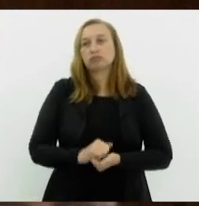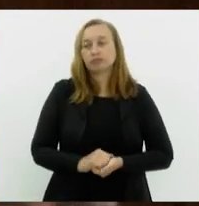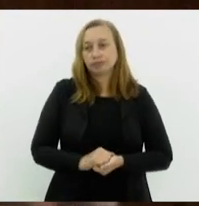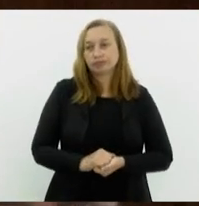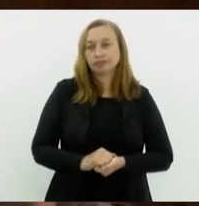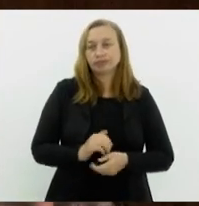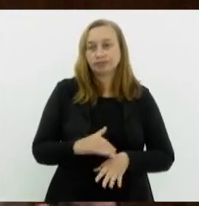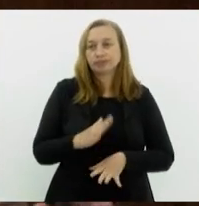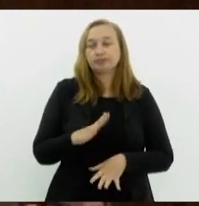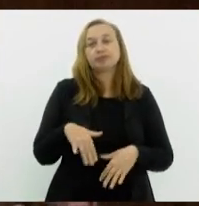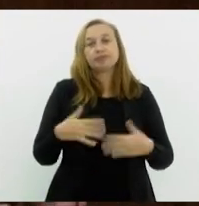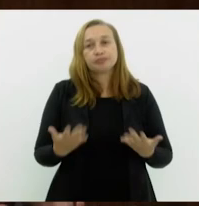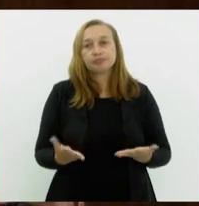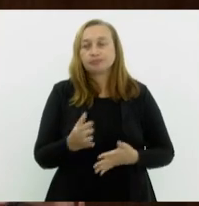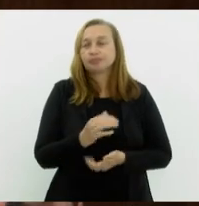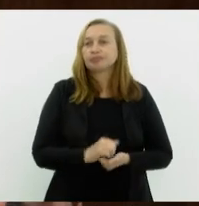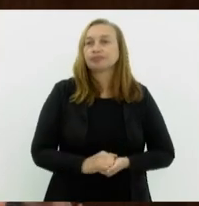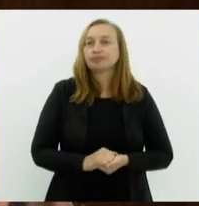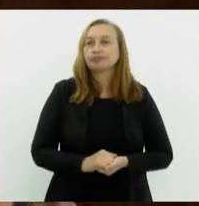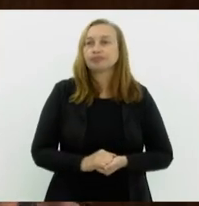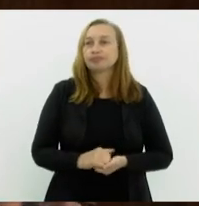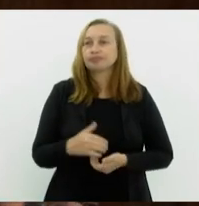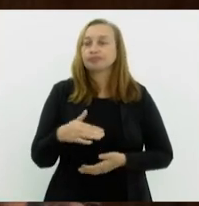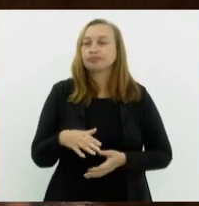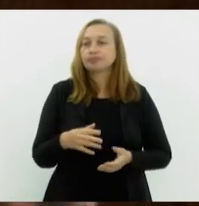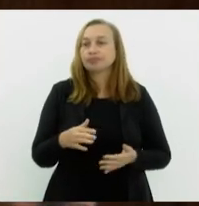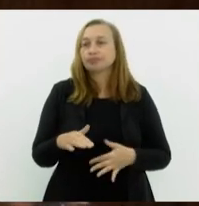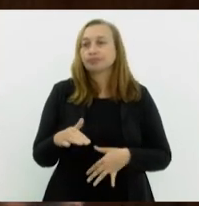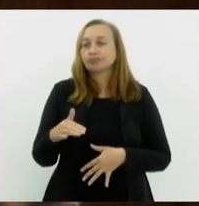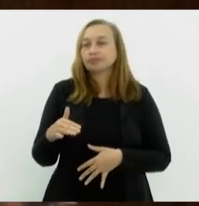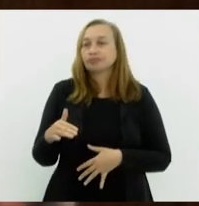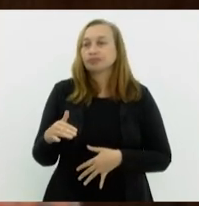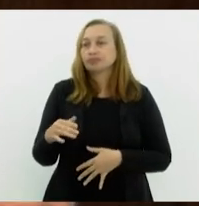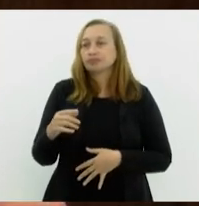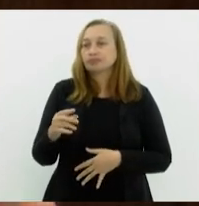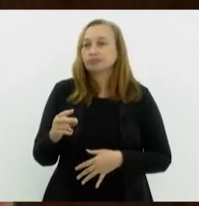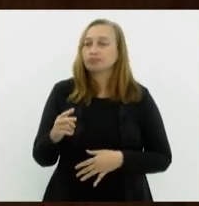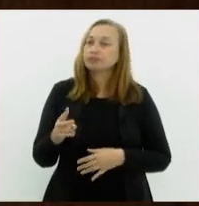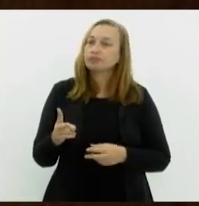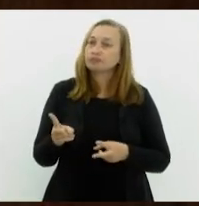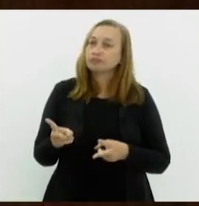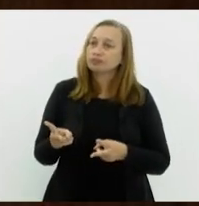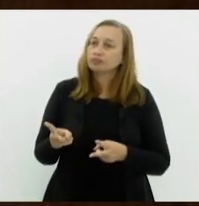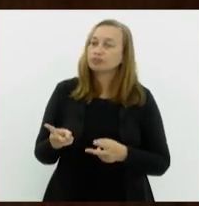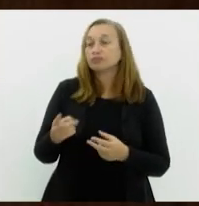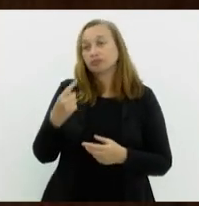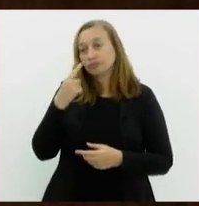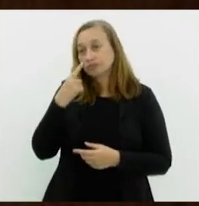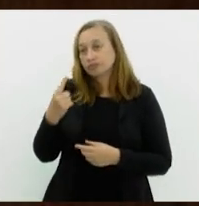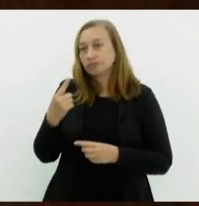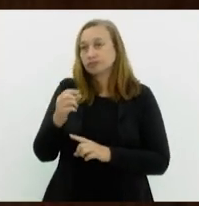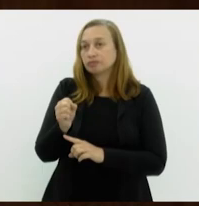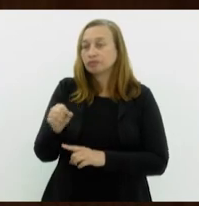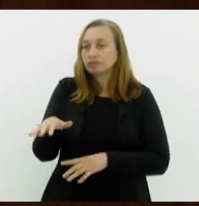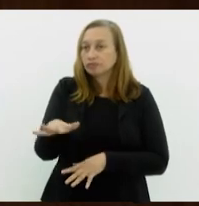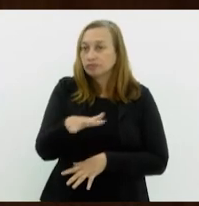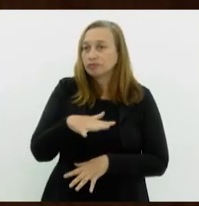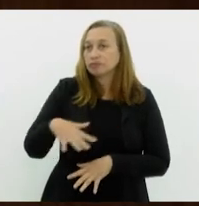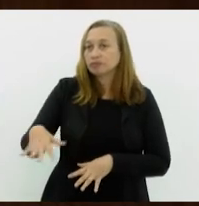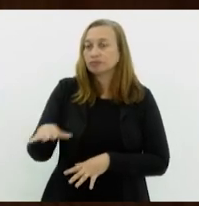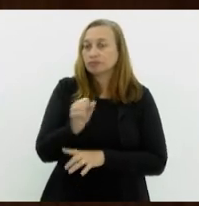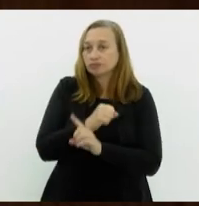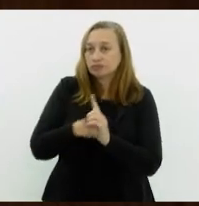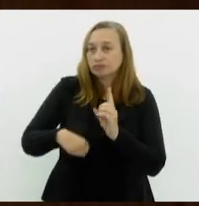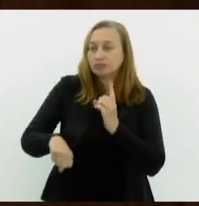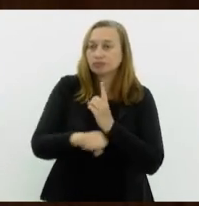Exatamente. Então, olha para o lado social e olha para o lado tão necessário para o nosso cofre,